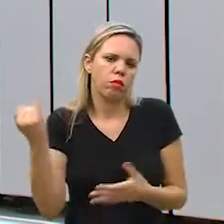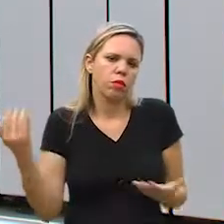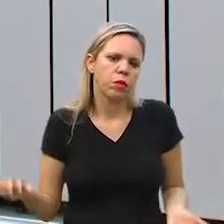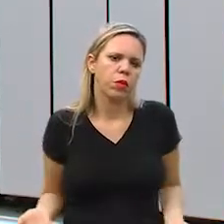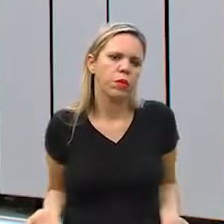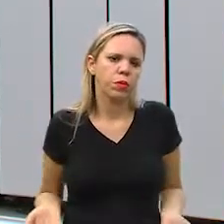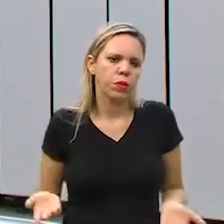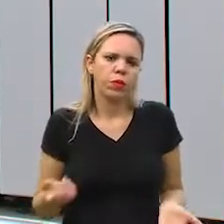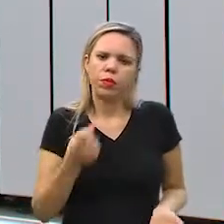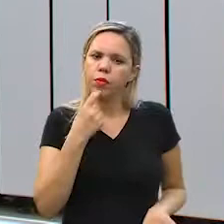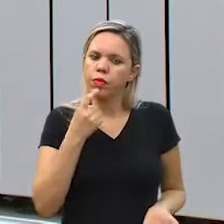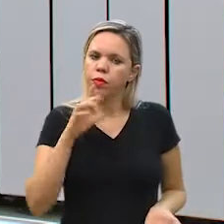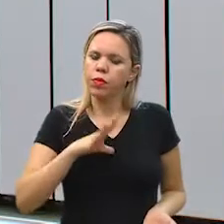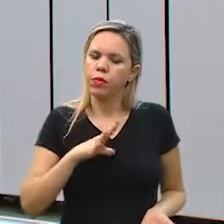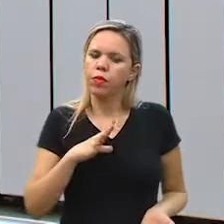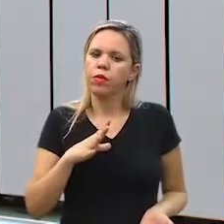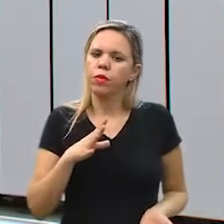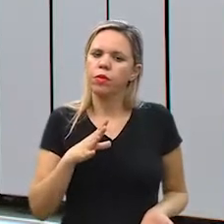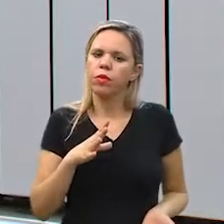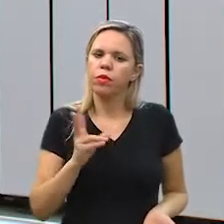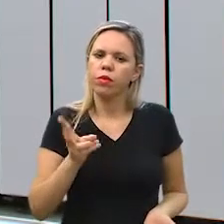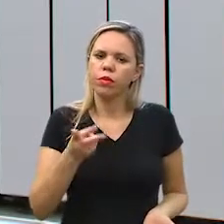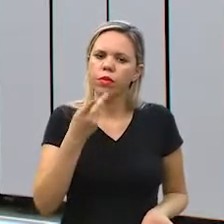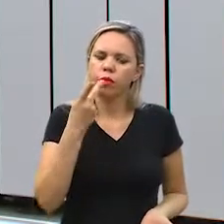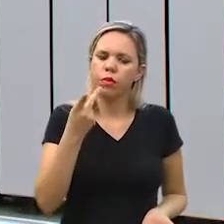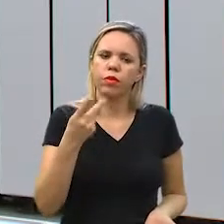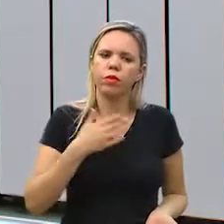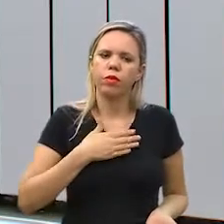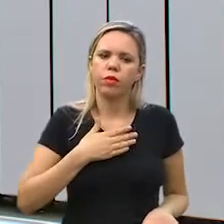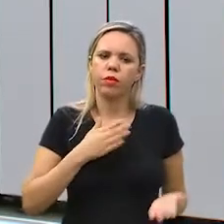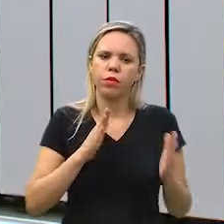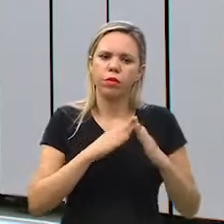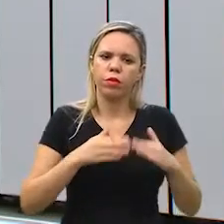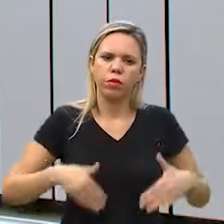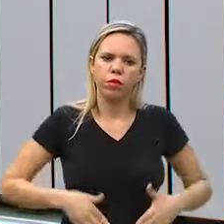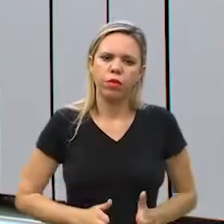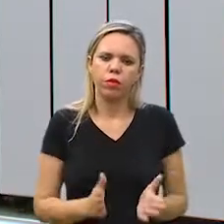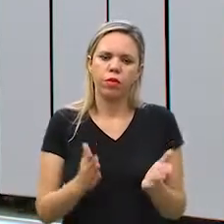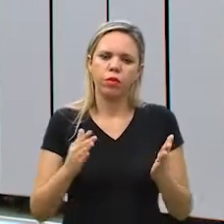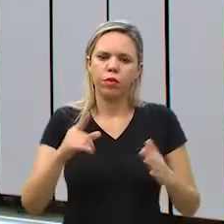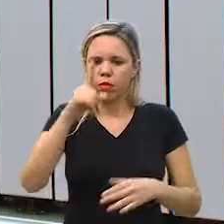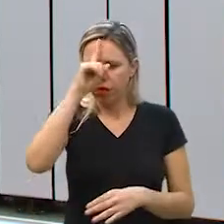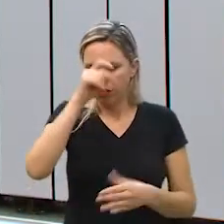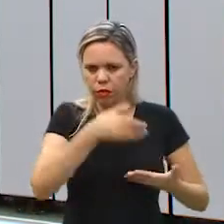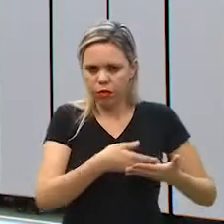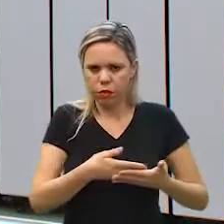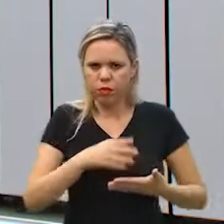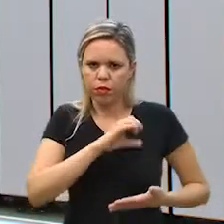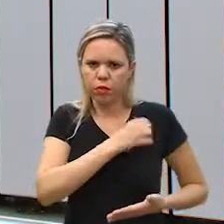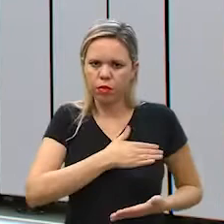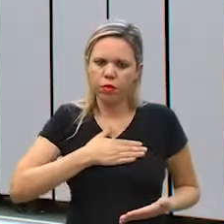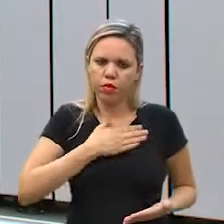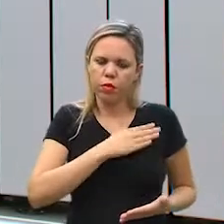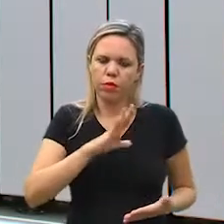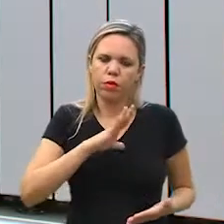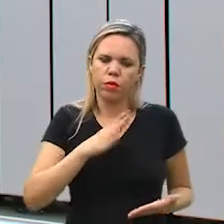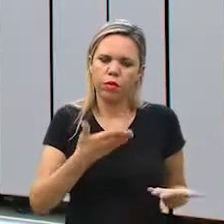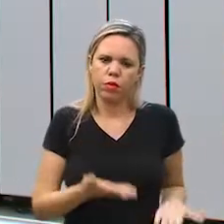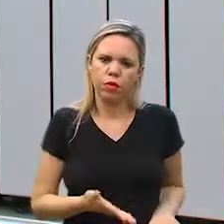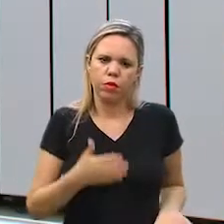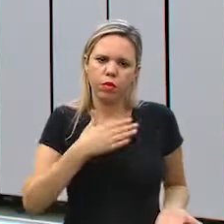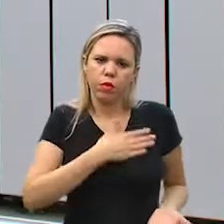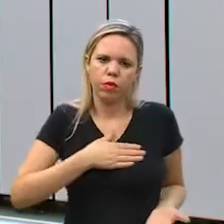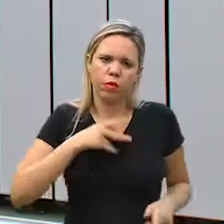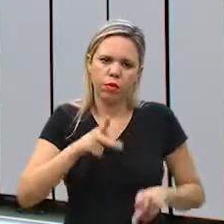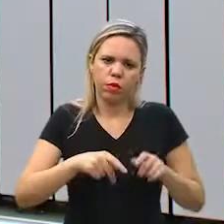importante. Campinas é uma cidade que eu sempre falo, é a minha casa, eu nasci aqui na maternidade, eu amo essa cidade, então eu amo o